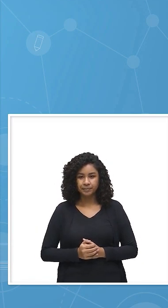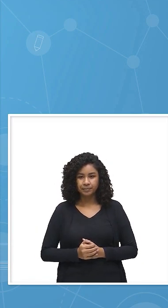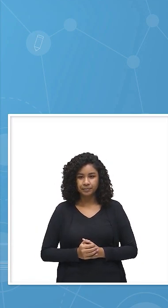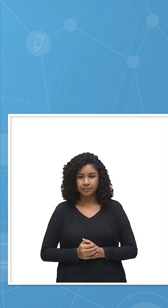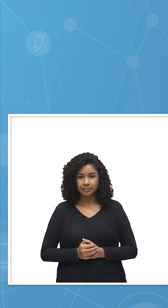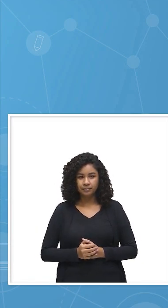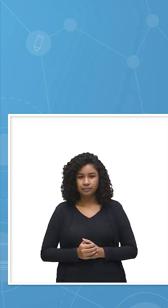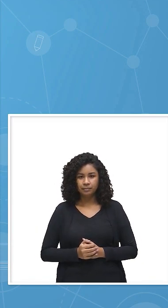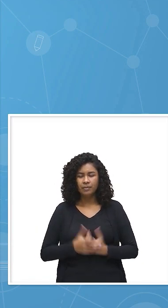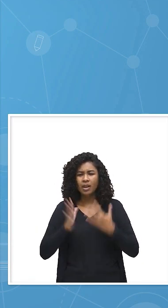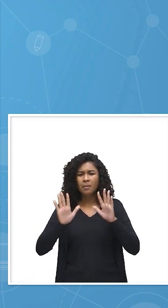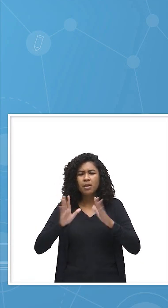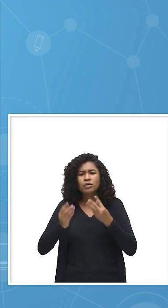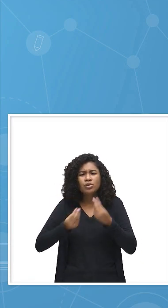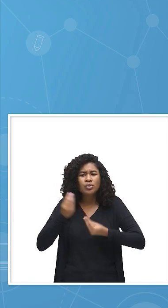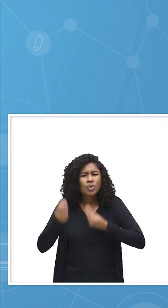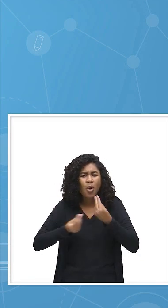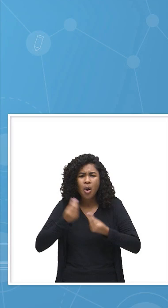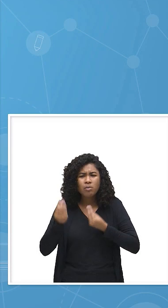que distingue, professora,